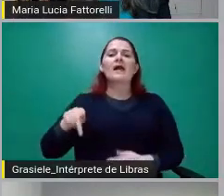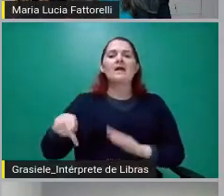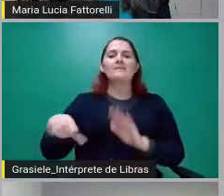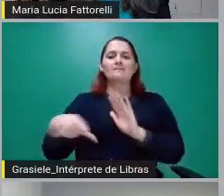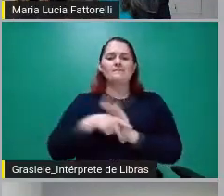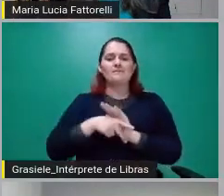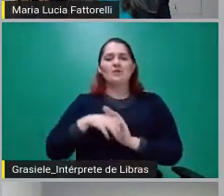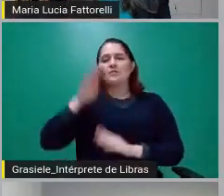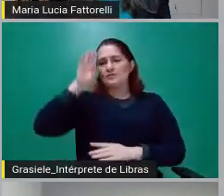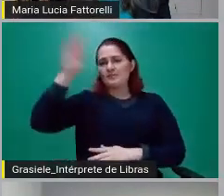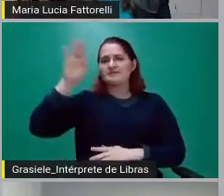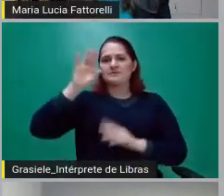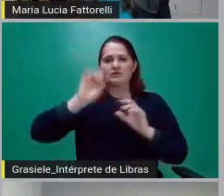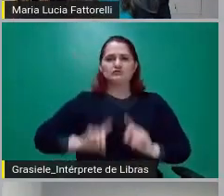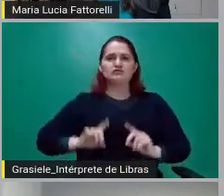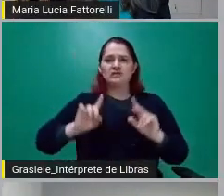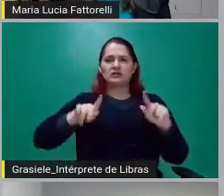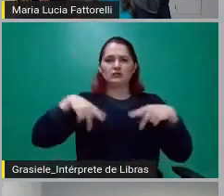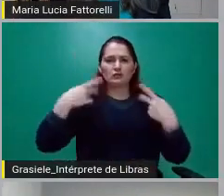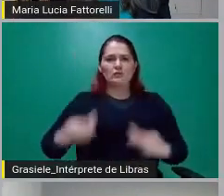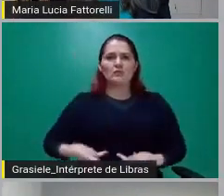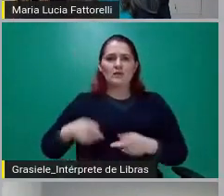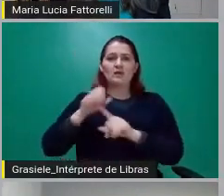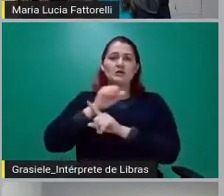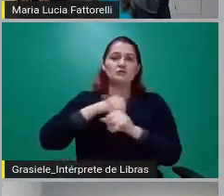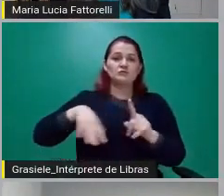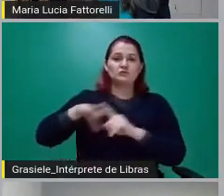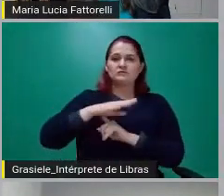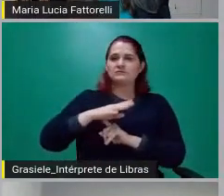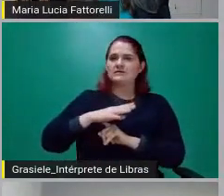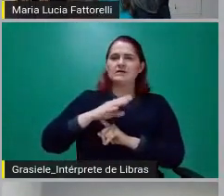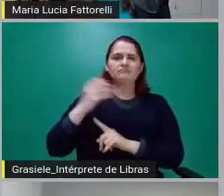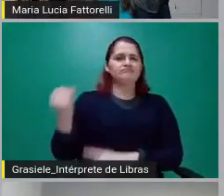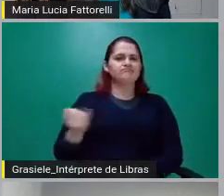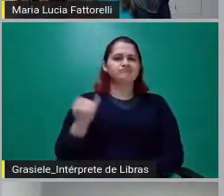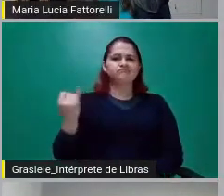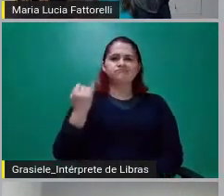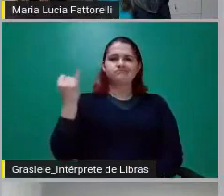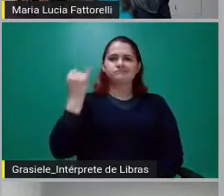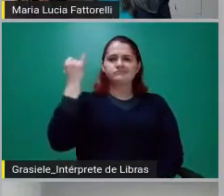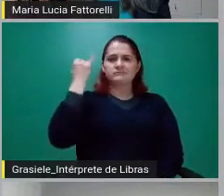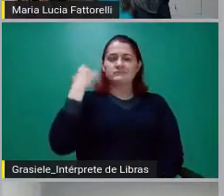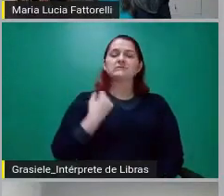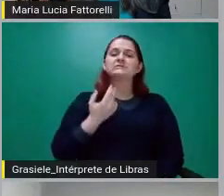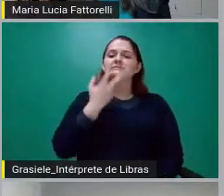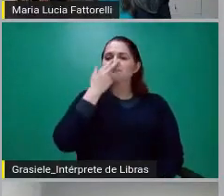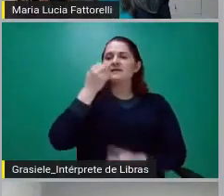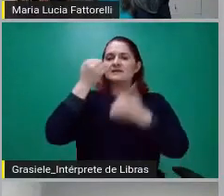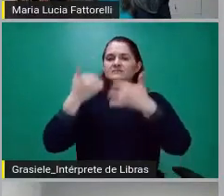humanos e sociais fundamentais, referidos pela professora Juliana,